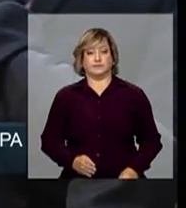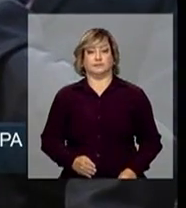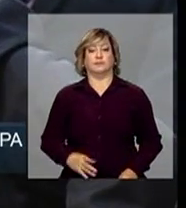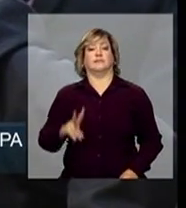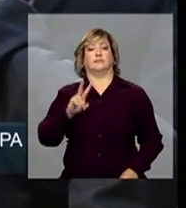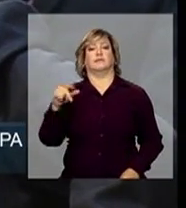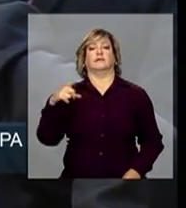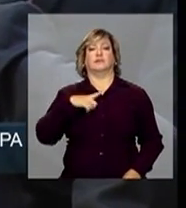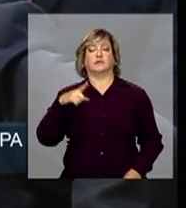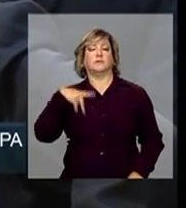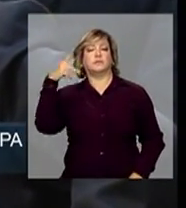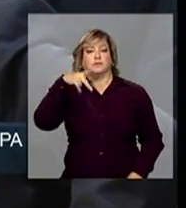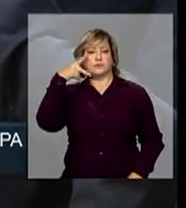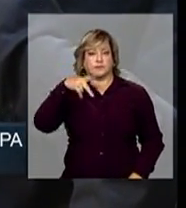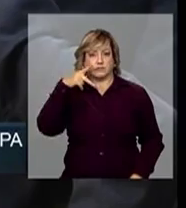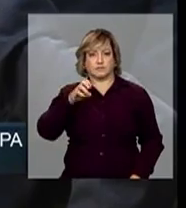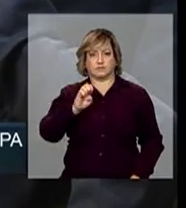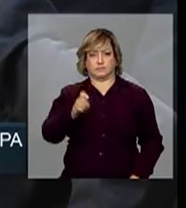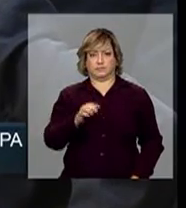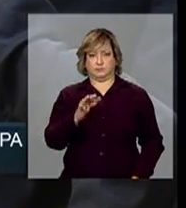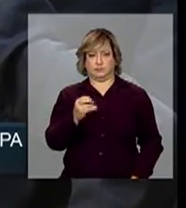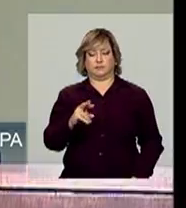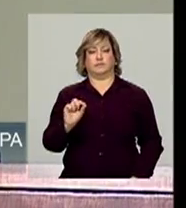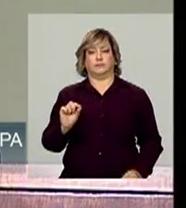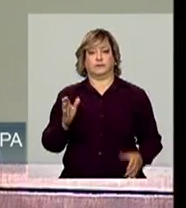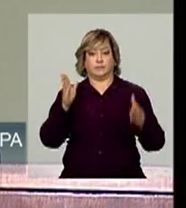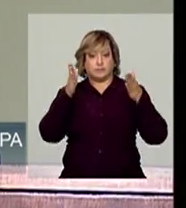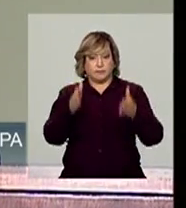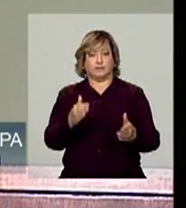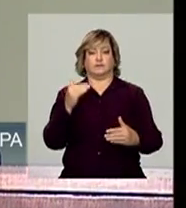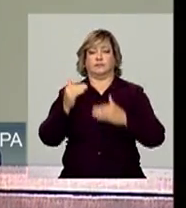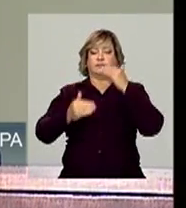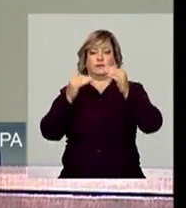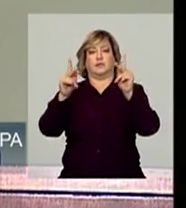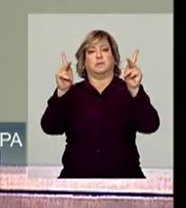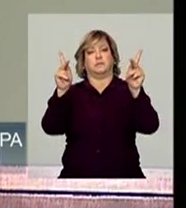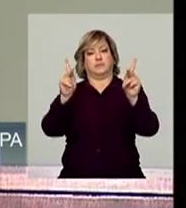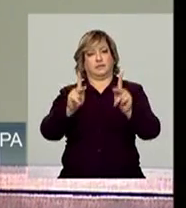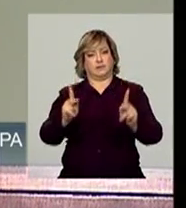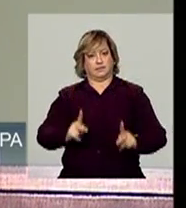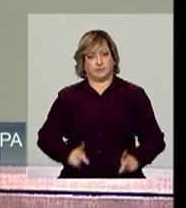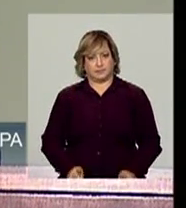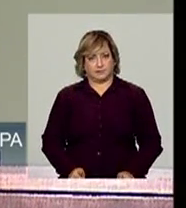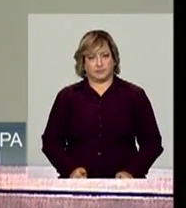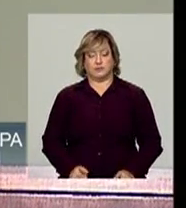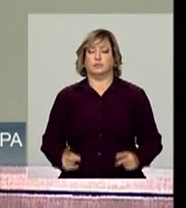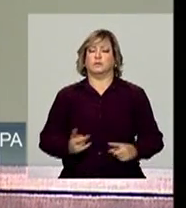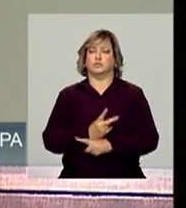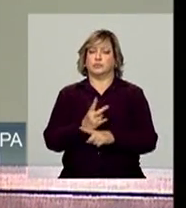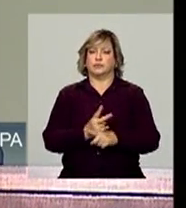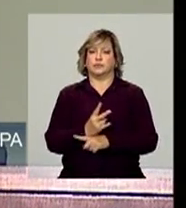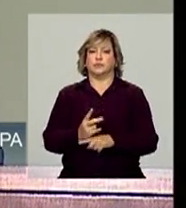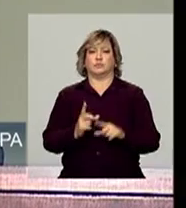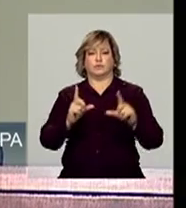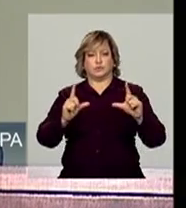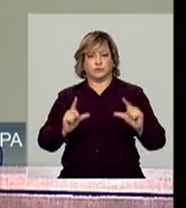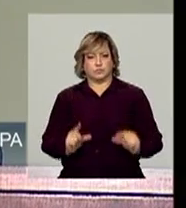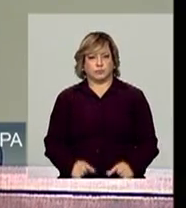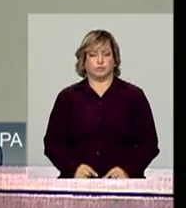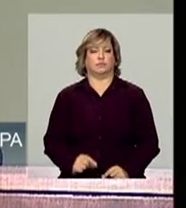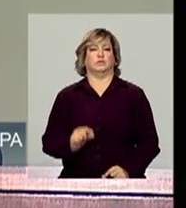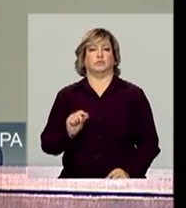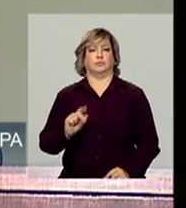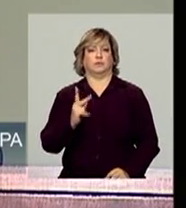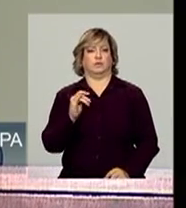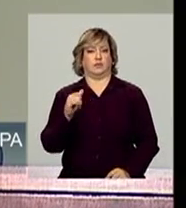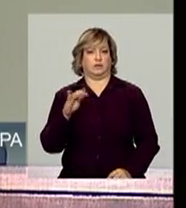terá uma política externa voltada para o desenvolvimento e para a paz, que buscará reduzir o hiato entre as